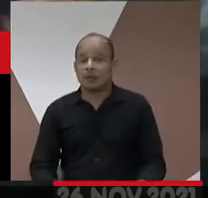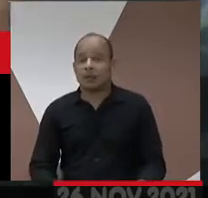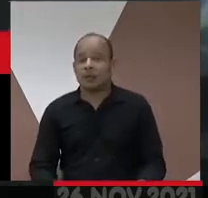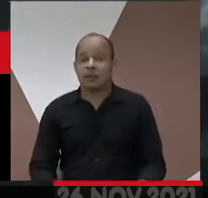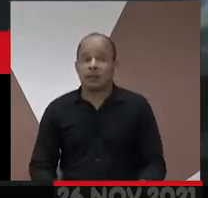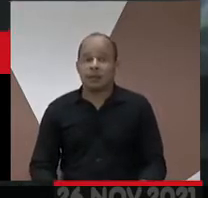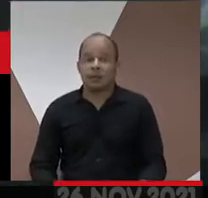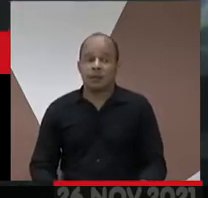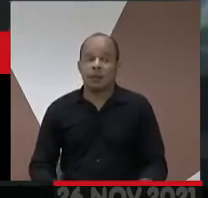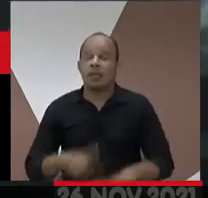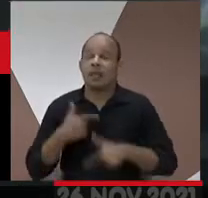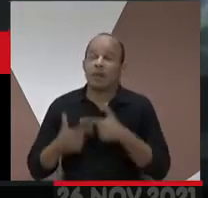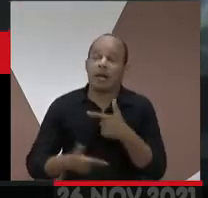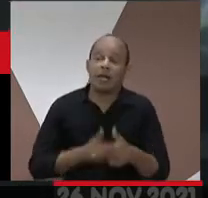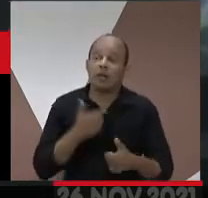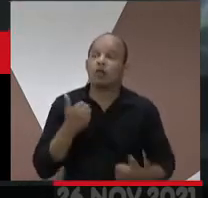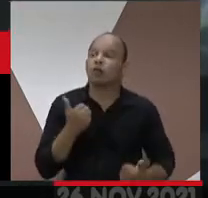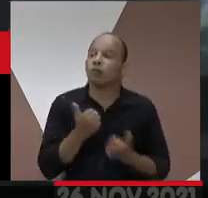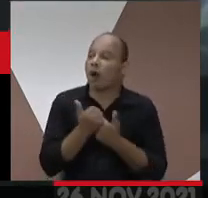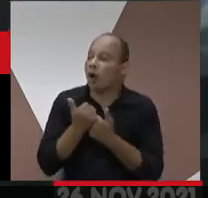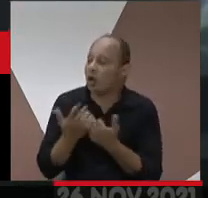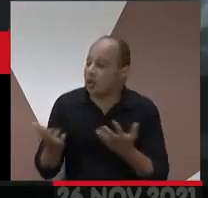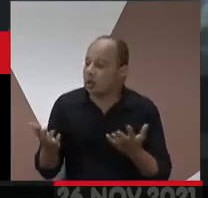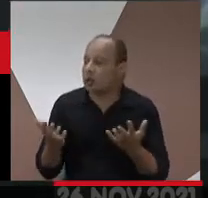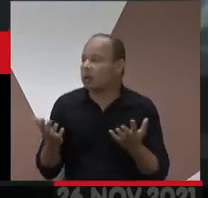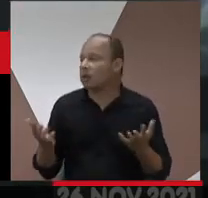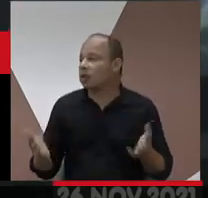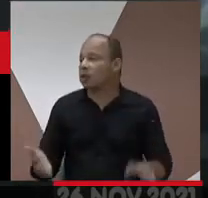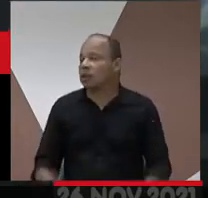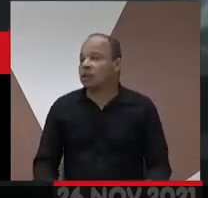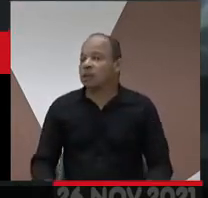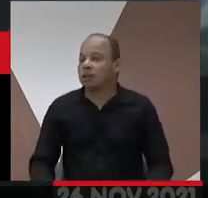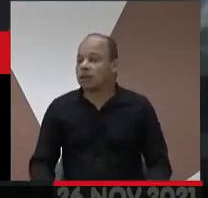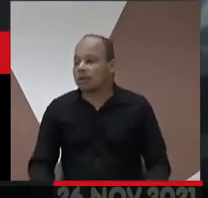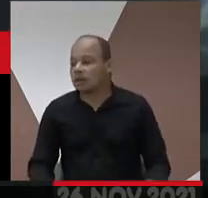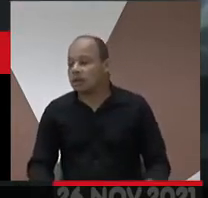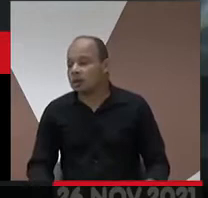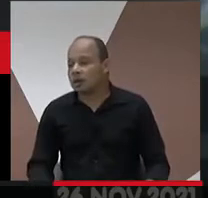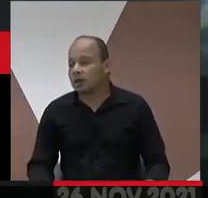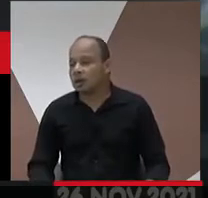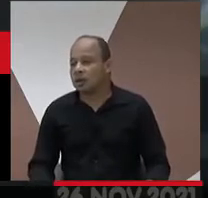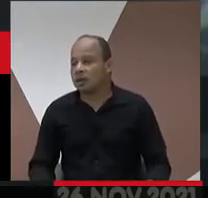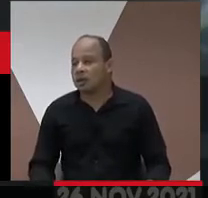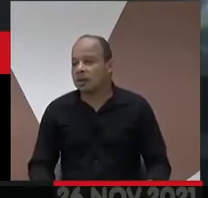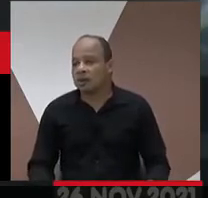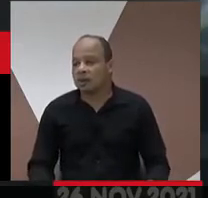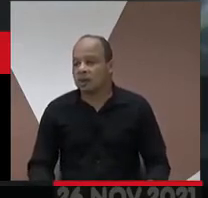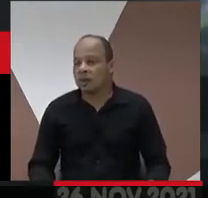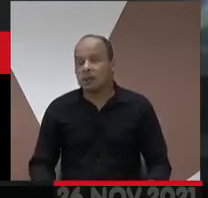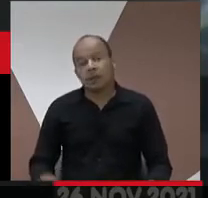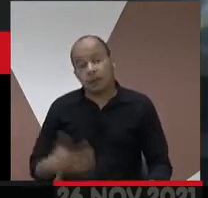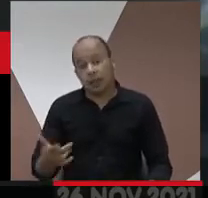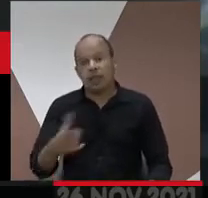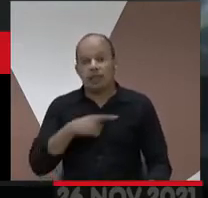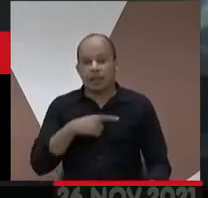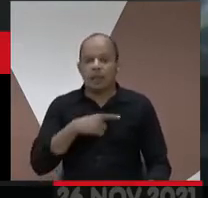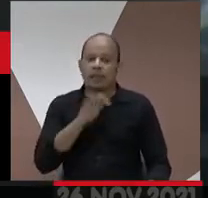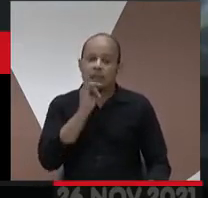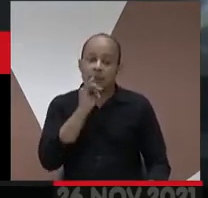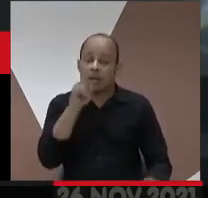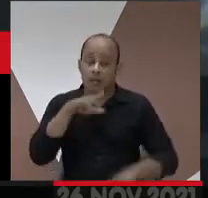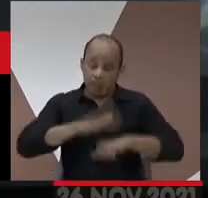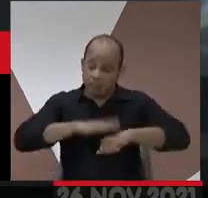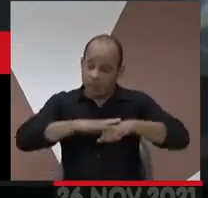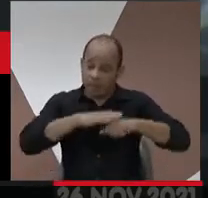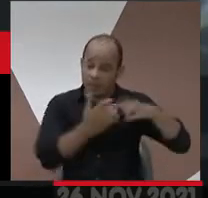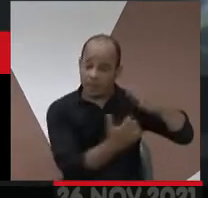dando suporte à operação de concessões públicas e dando suporte contratado pelos próprios concessionários. Ele se contrata